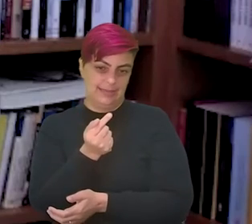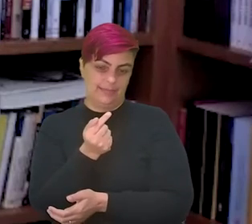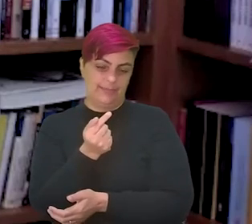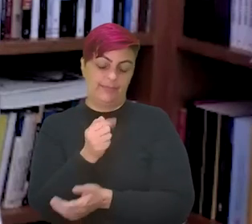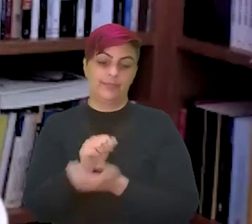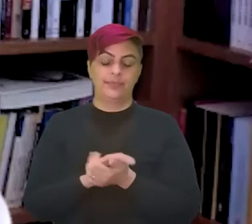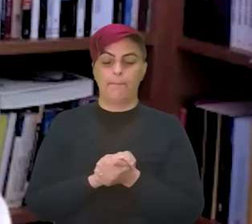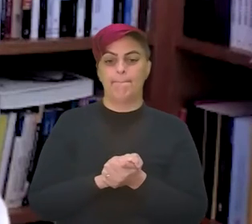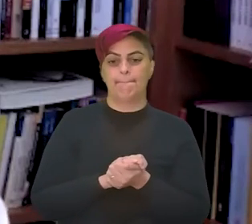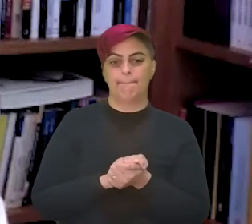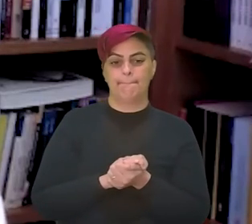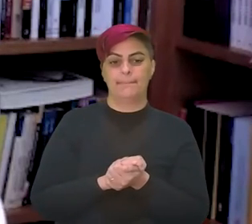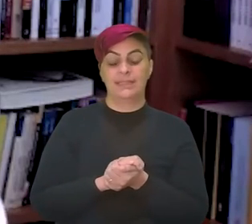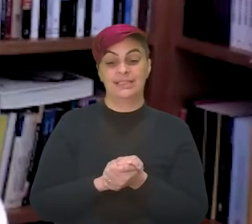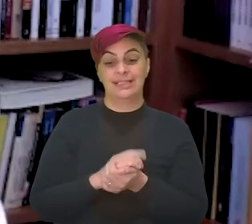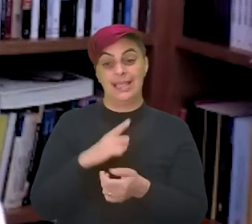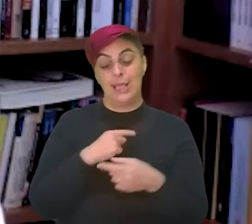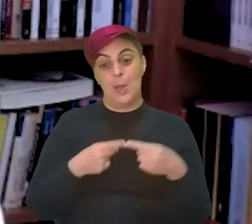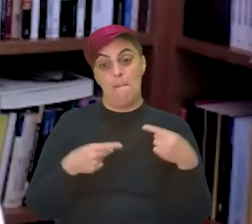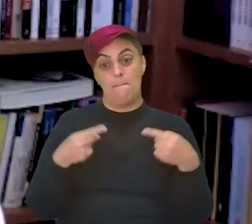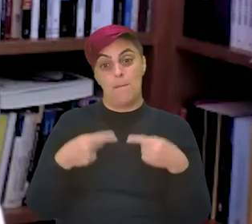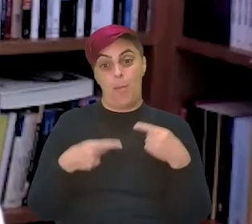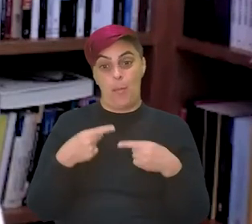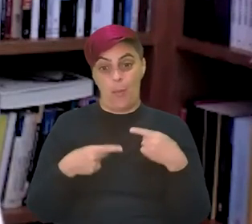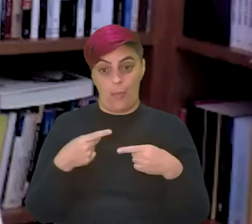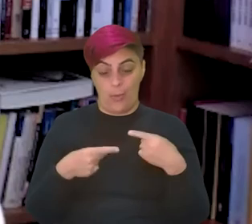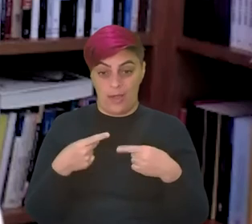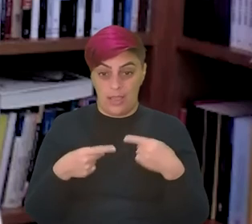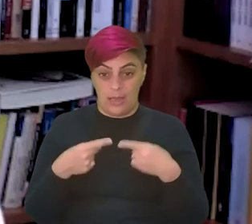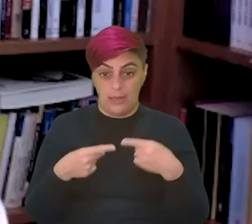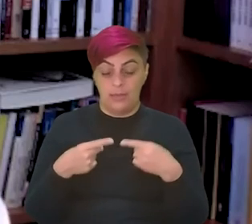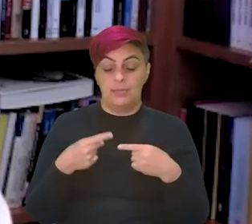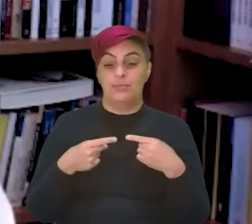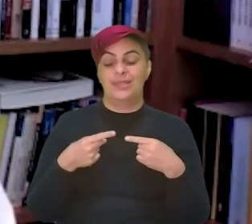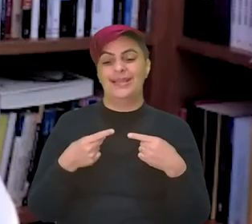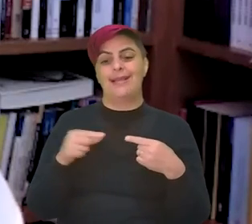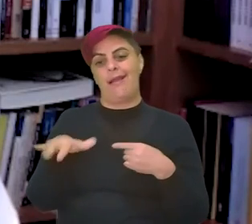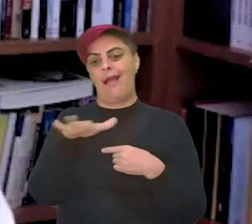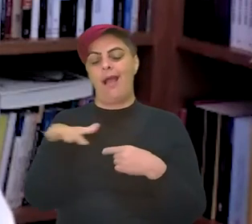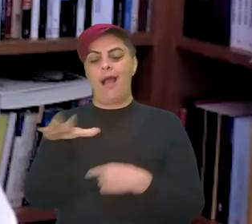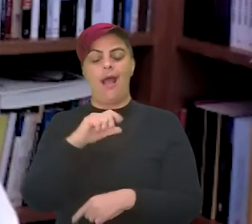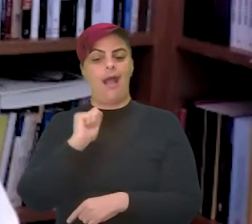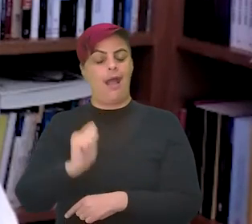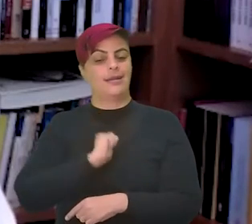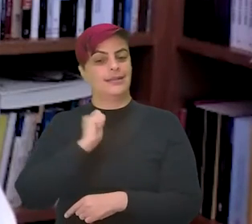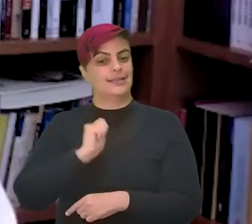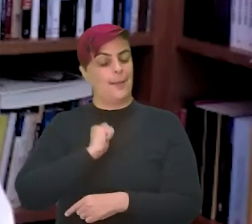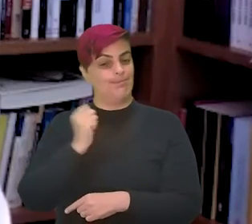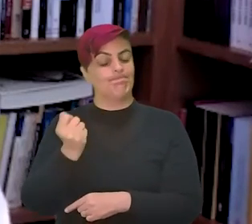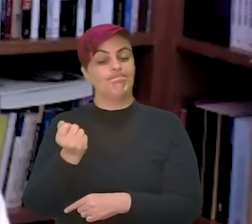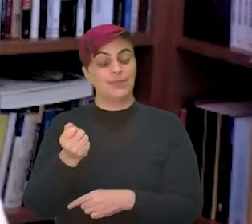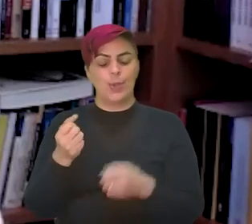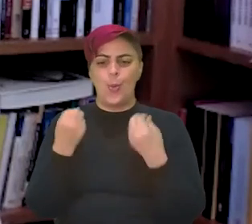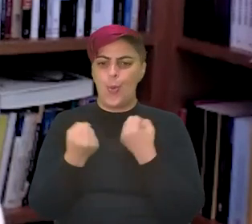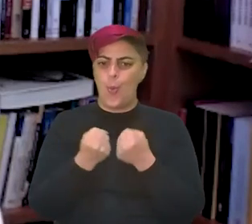1967, né, causou uma grande polêmica, né, uma grande polêmica no mundo antropológico, né? Como